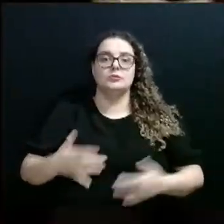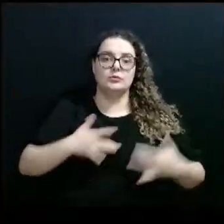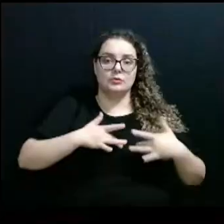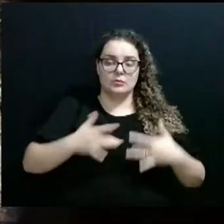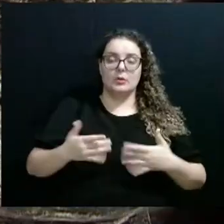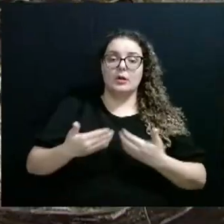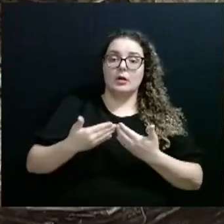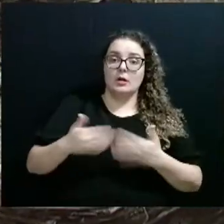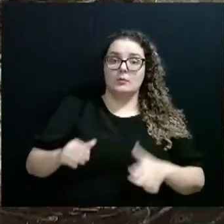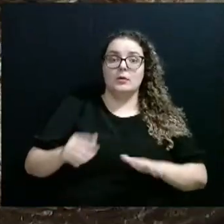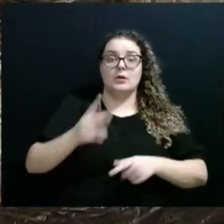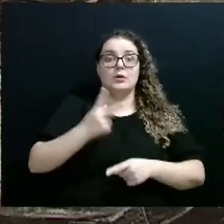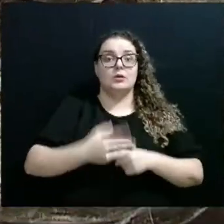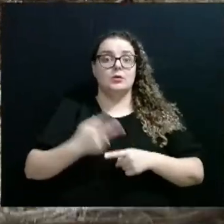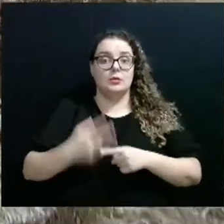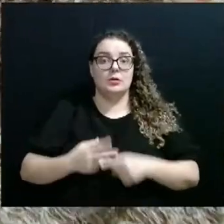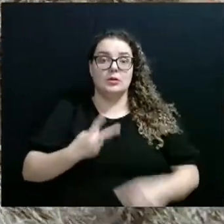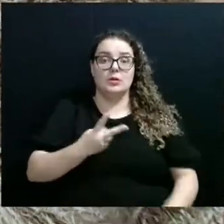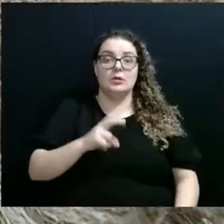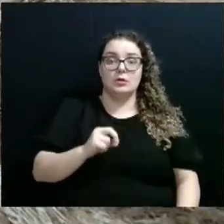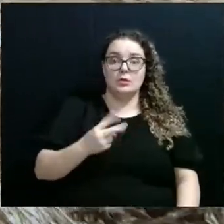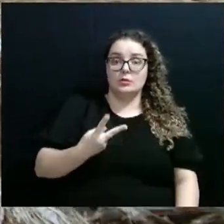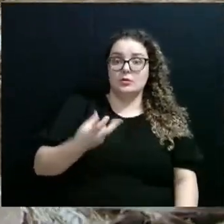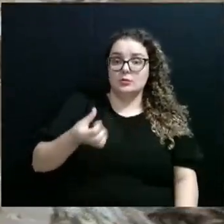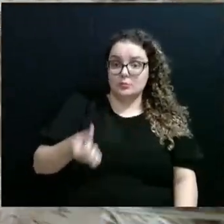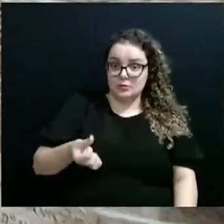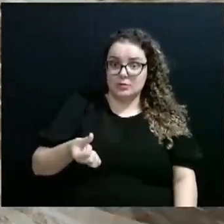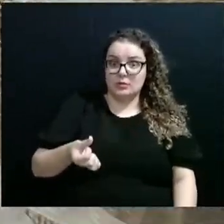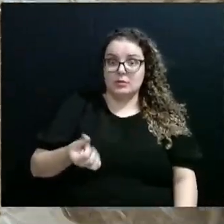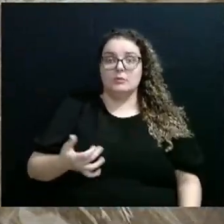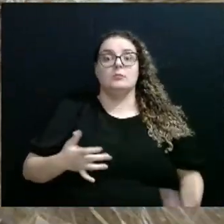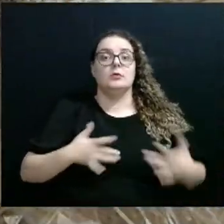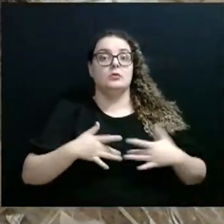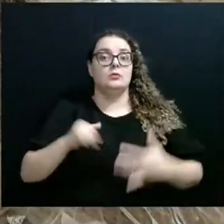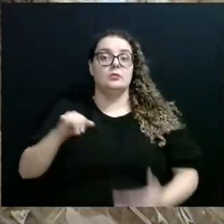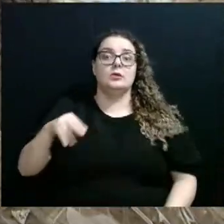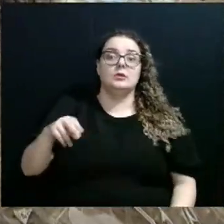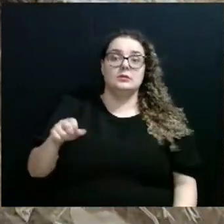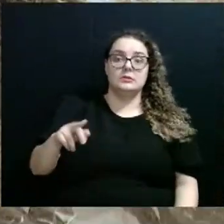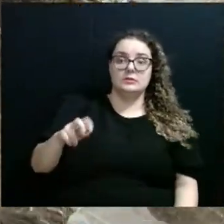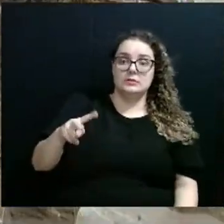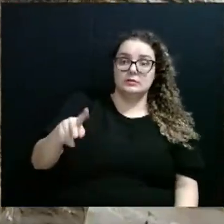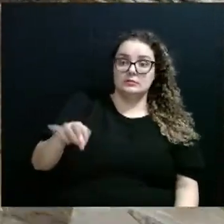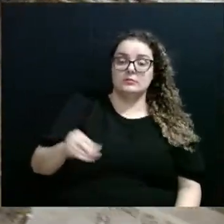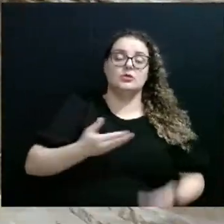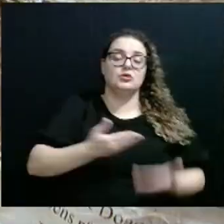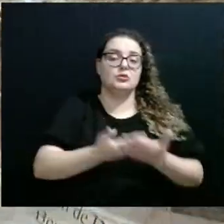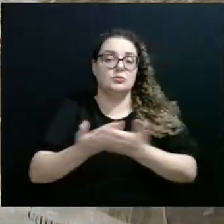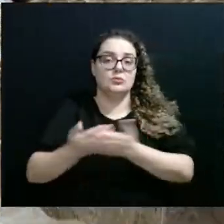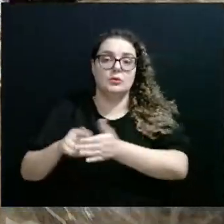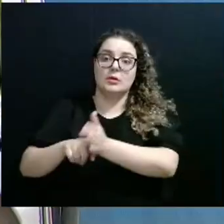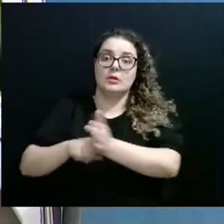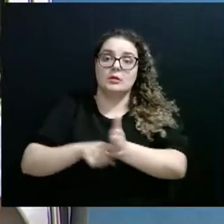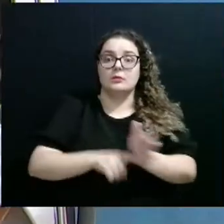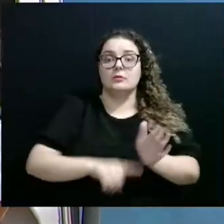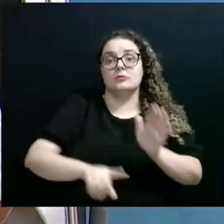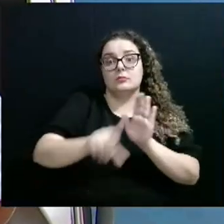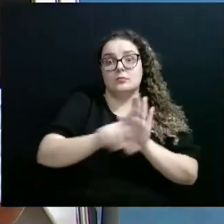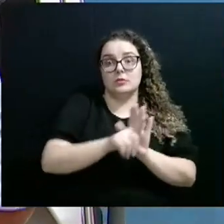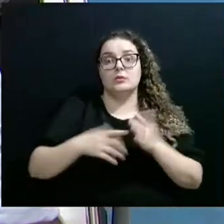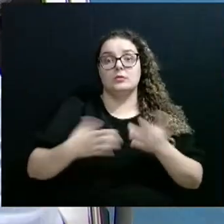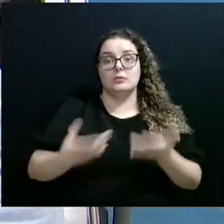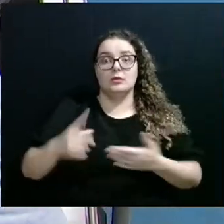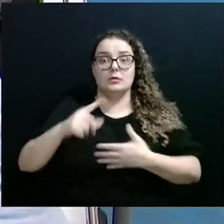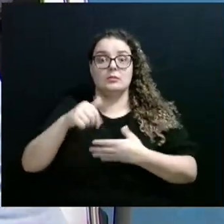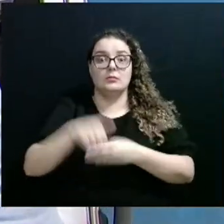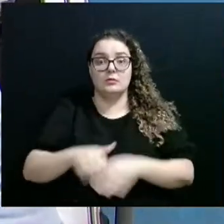em 2026 para a doação dos inservíveis está em estudo devido à legislação eleitoral. Há uma discussão,